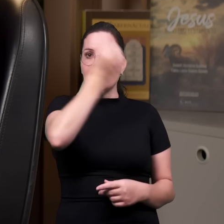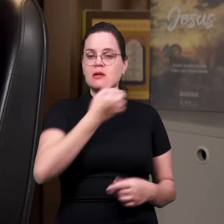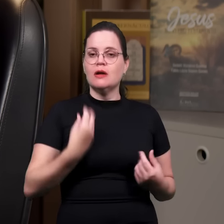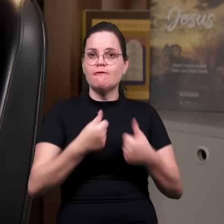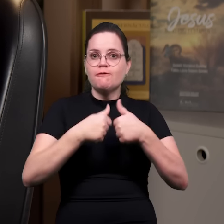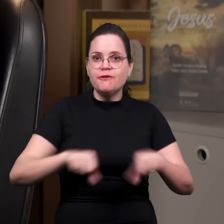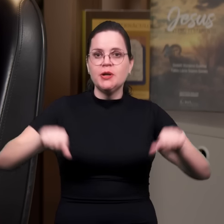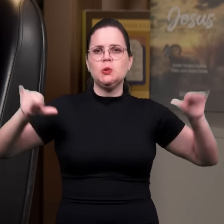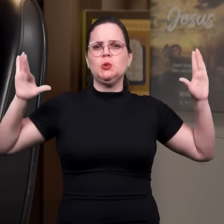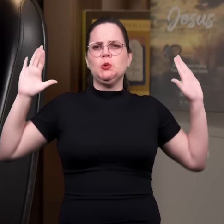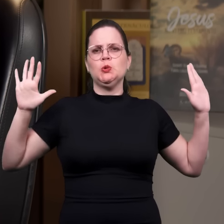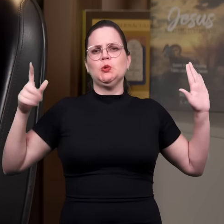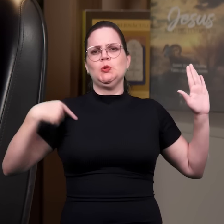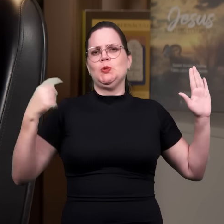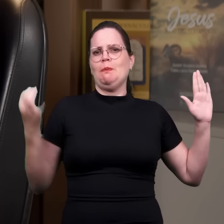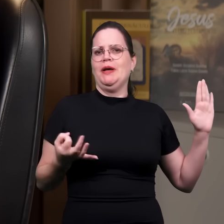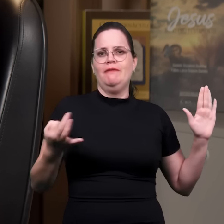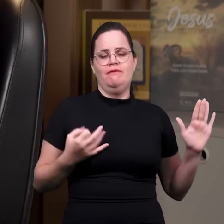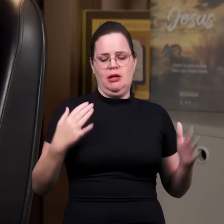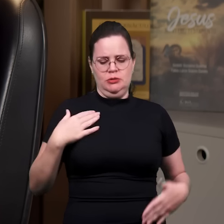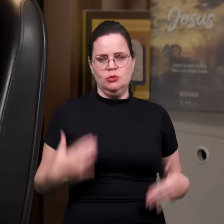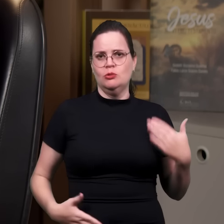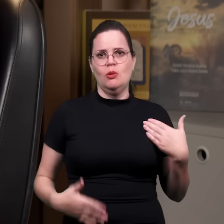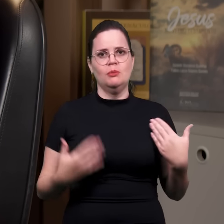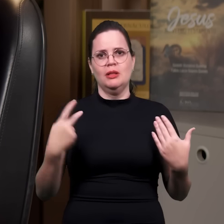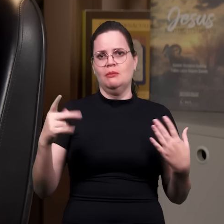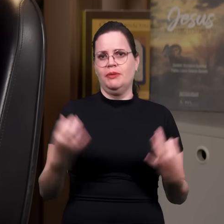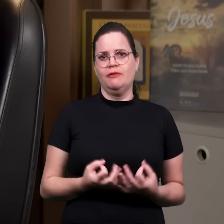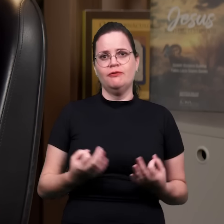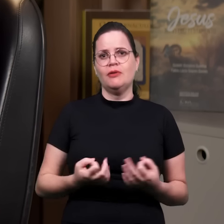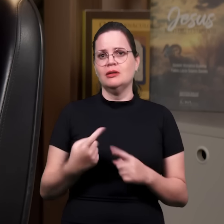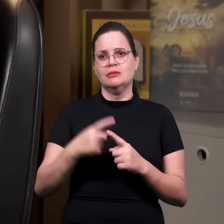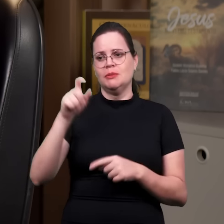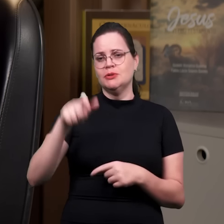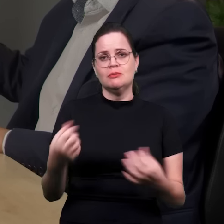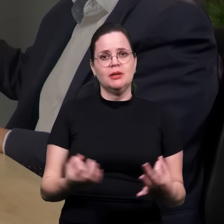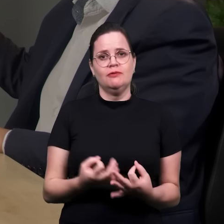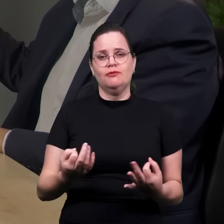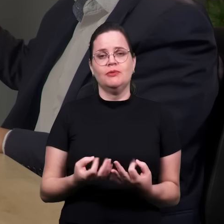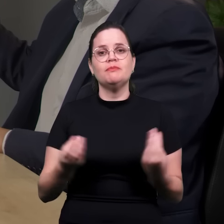mácula, sem mancha, sem pecado, sendo sacrificado em favor da vida do homem, né? Então,